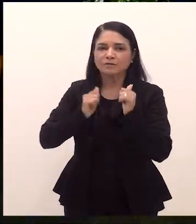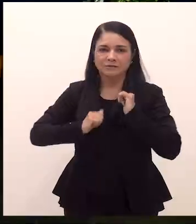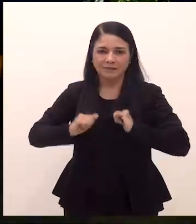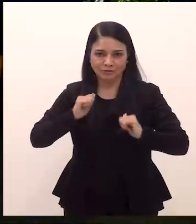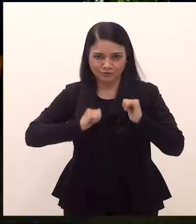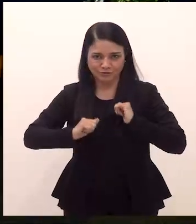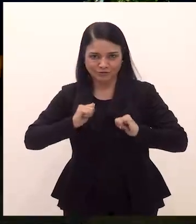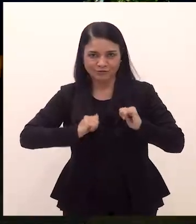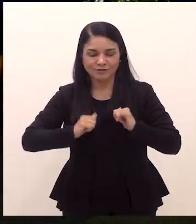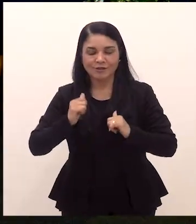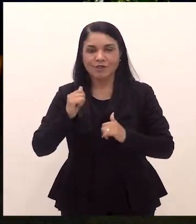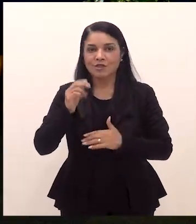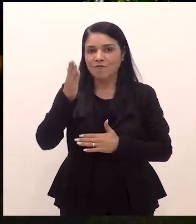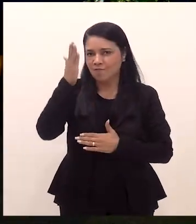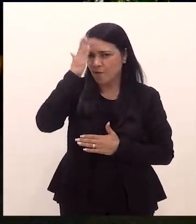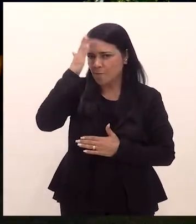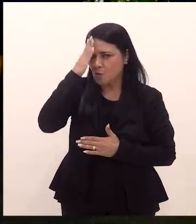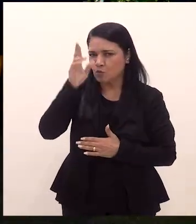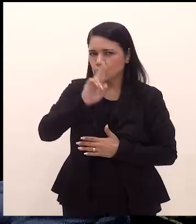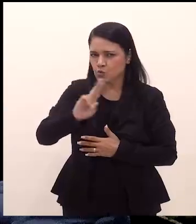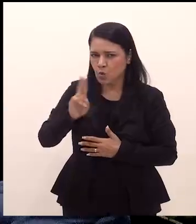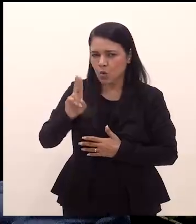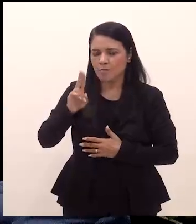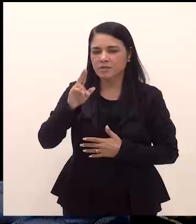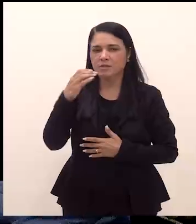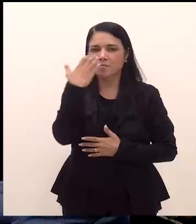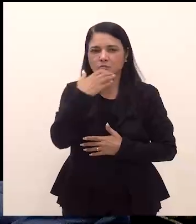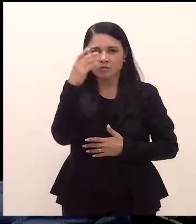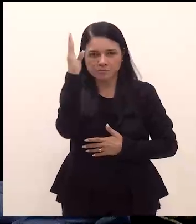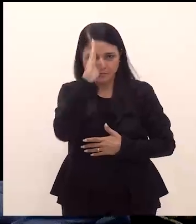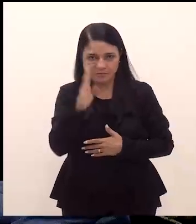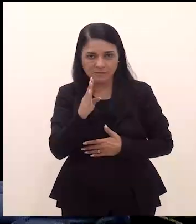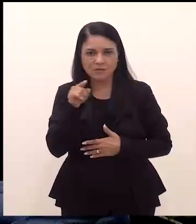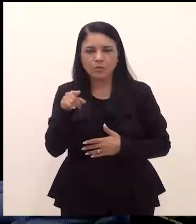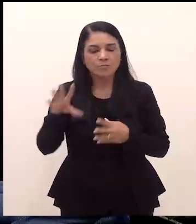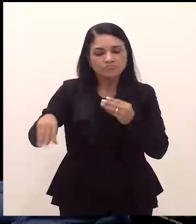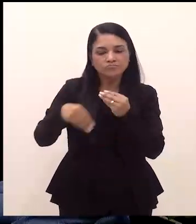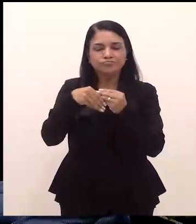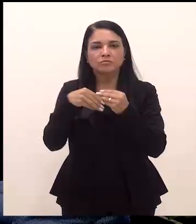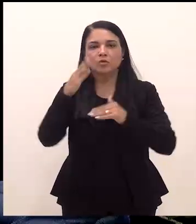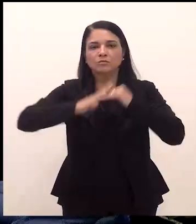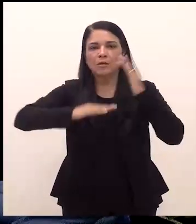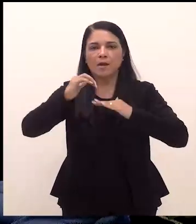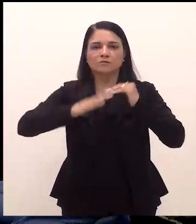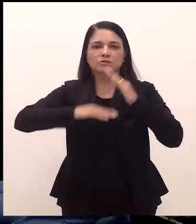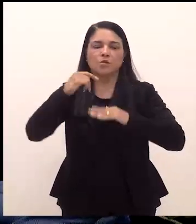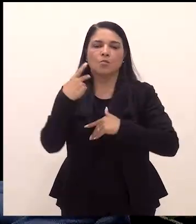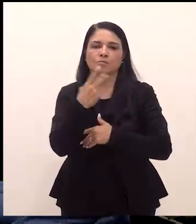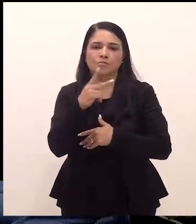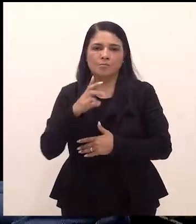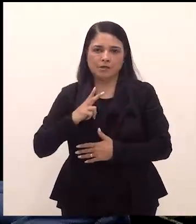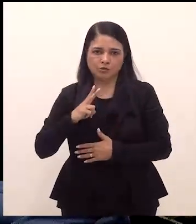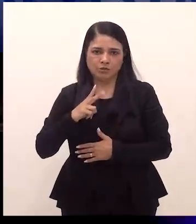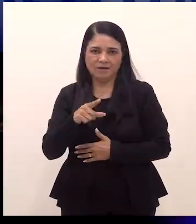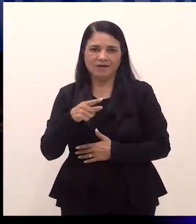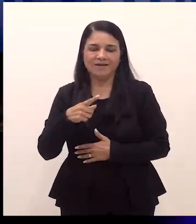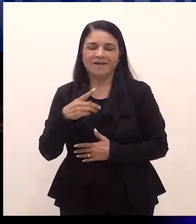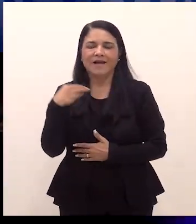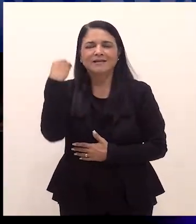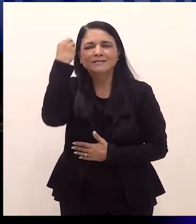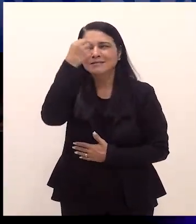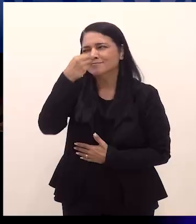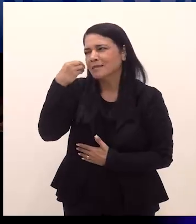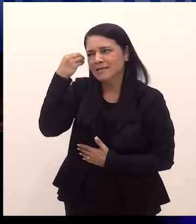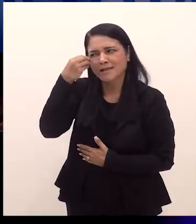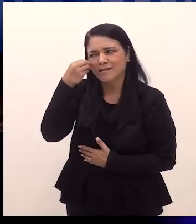trabalhar com essa gente toda, como a gente está falando, nomes muito importantes da música brasileira, o que isso agrega ao teu trabalho pessoal? Eu acho que